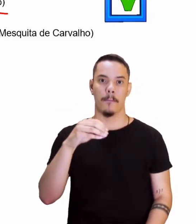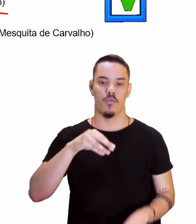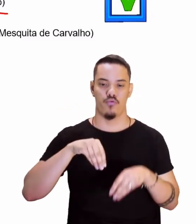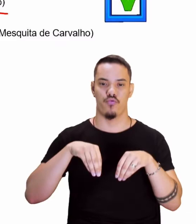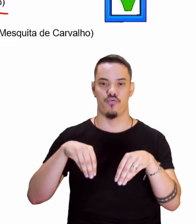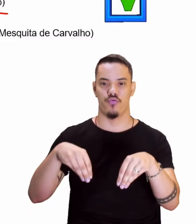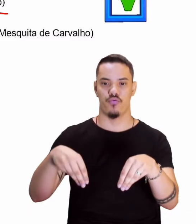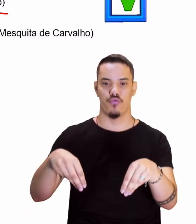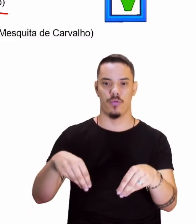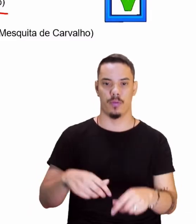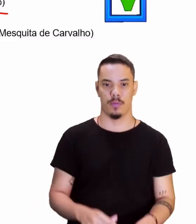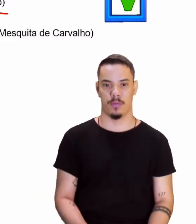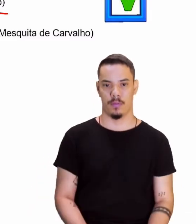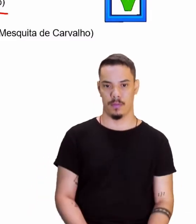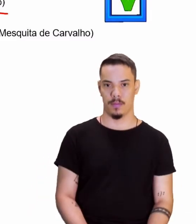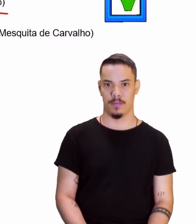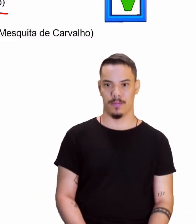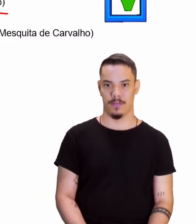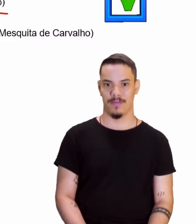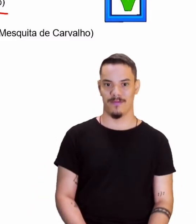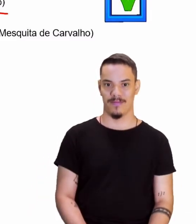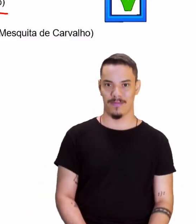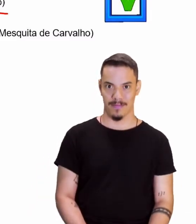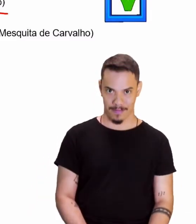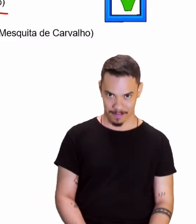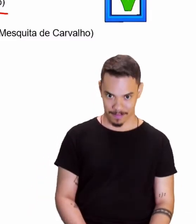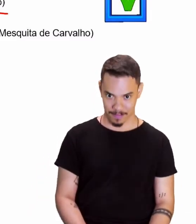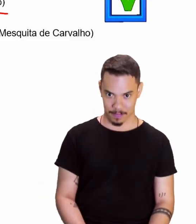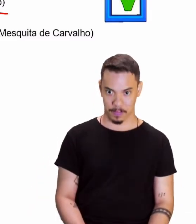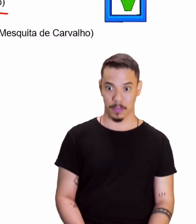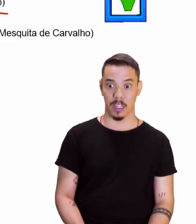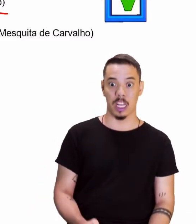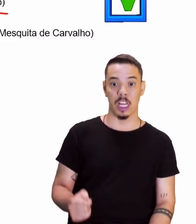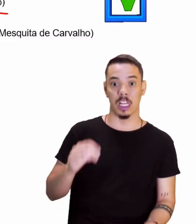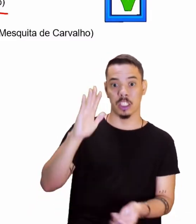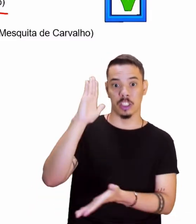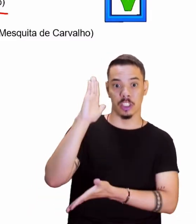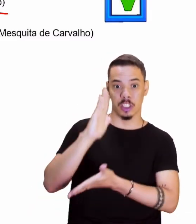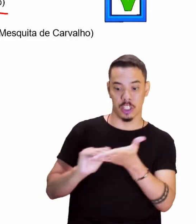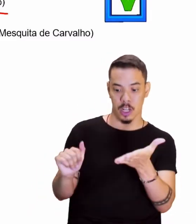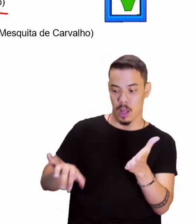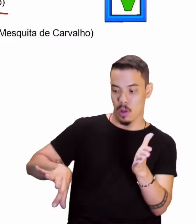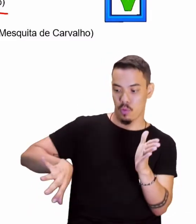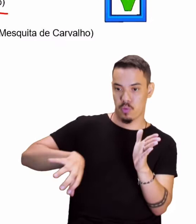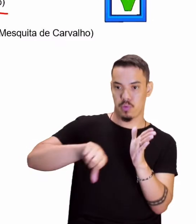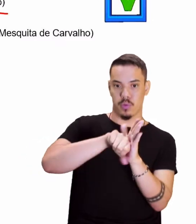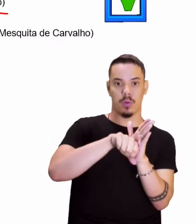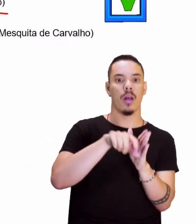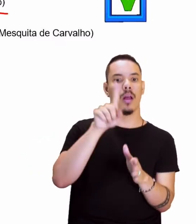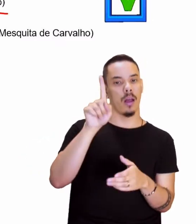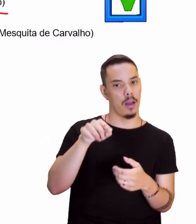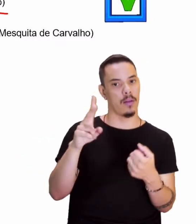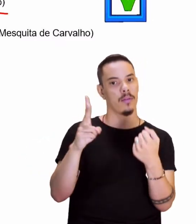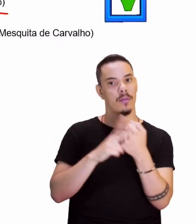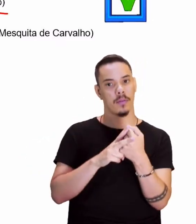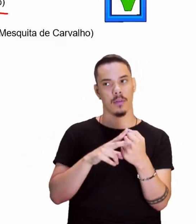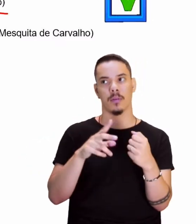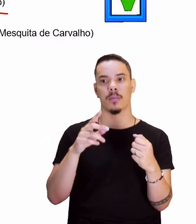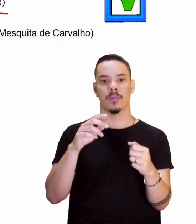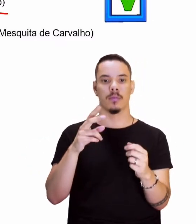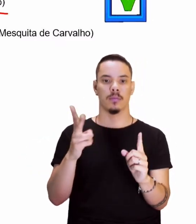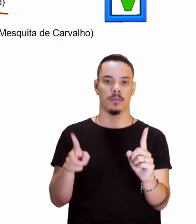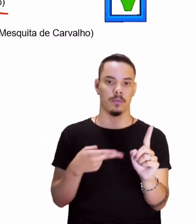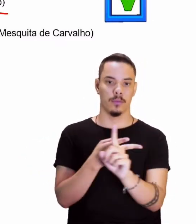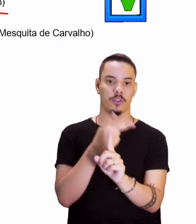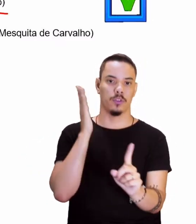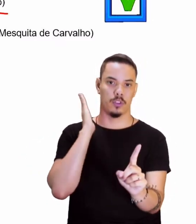ó, que absorvem um pó do assoalho. Então, esse aspirar aqui também, ele é verbo transitivo direto